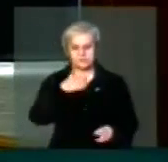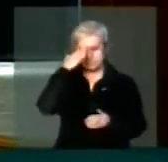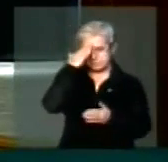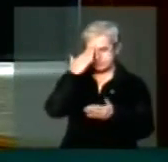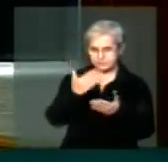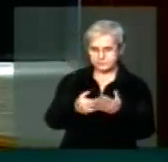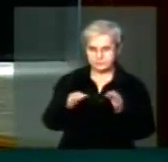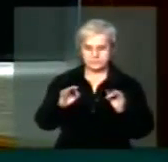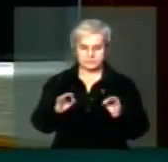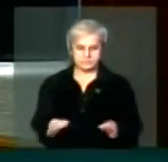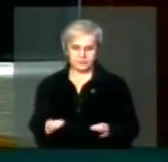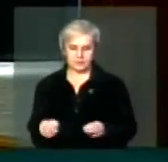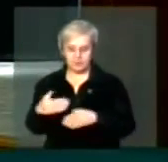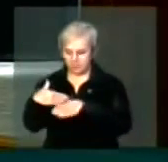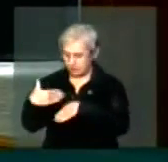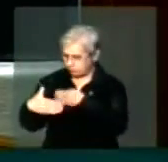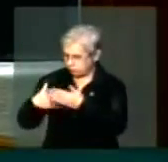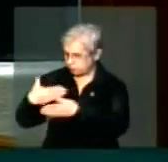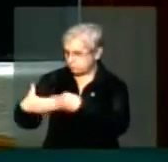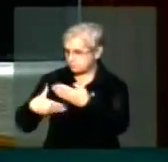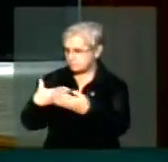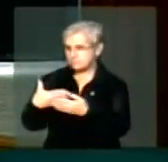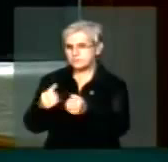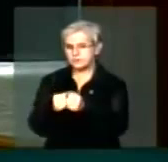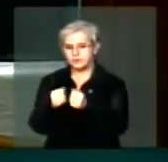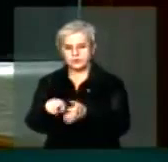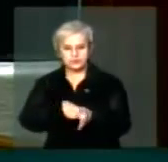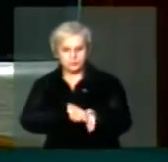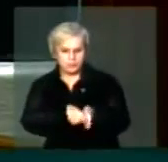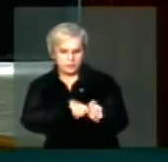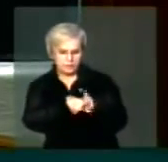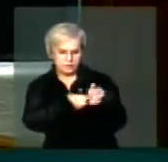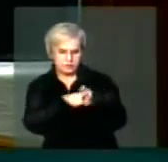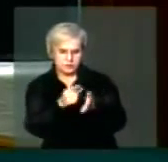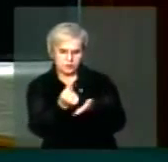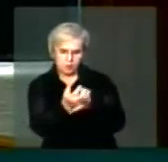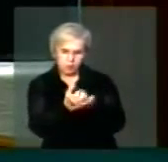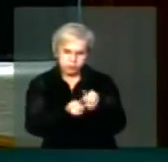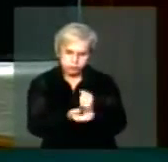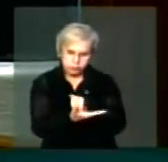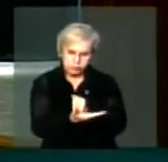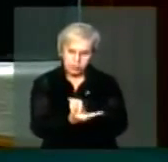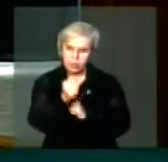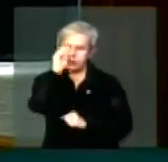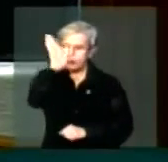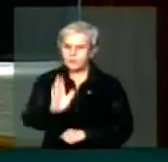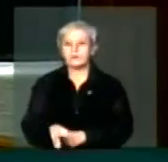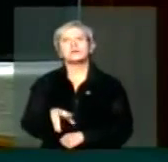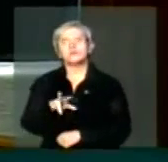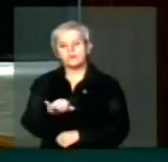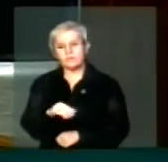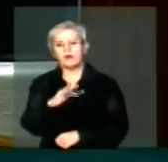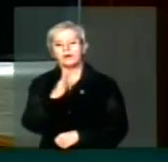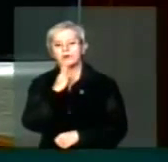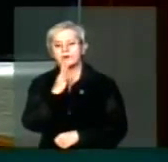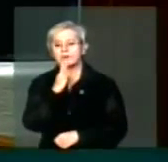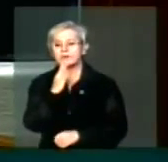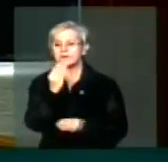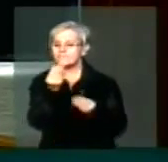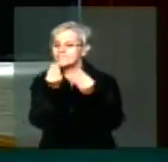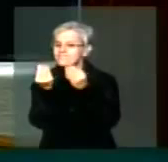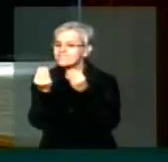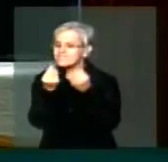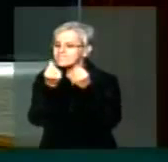certeza que, na medida que nós avançarmos nesta investigação, o Brasil terá a oportunidade de conhecer